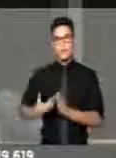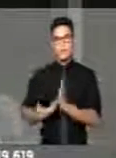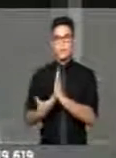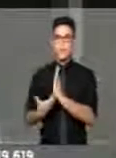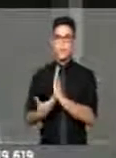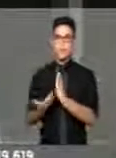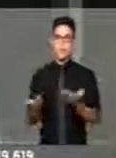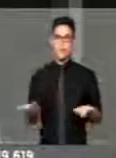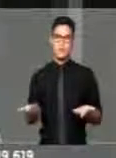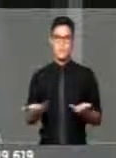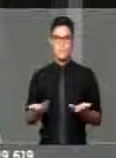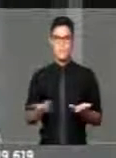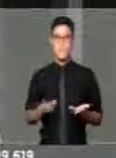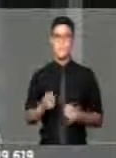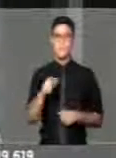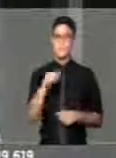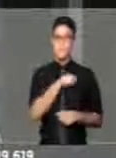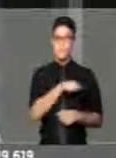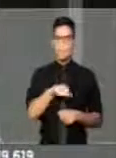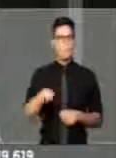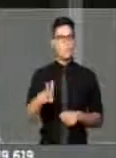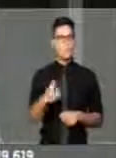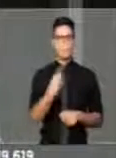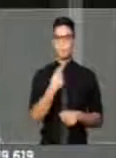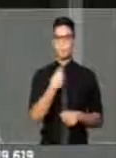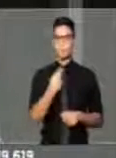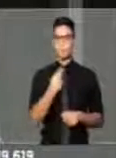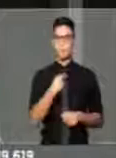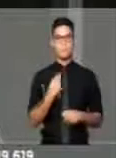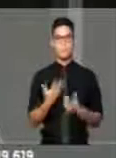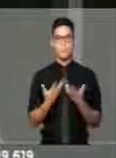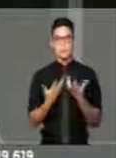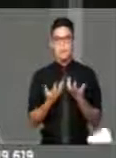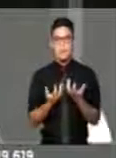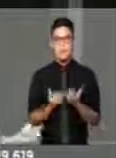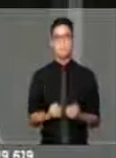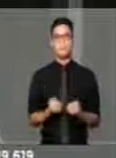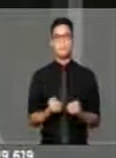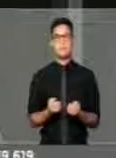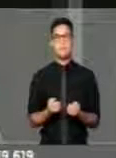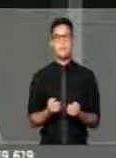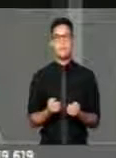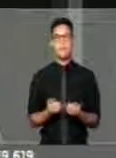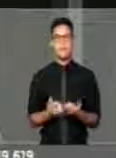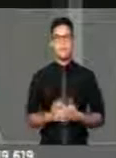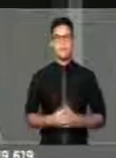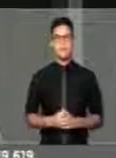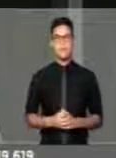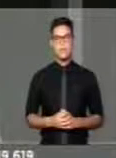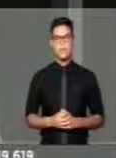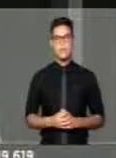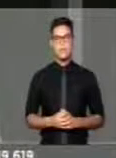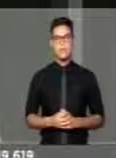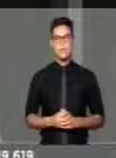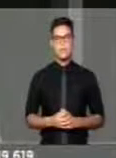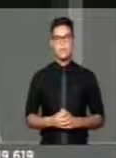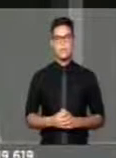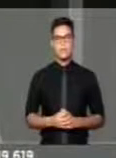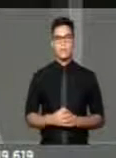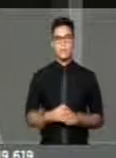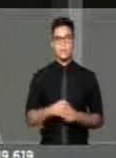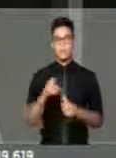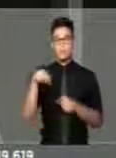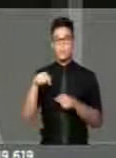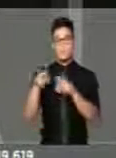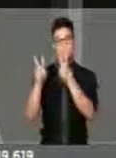Isso nós não podemos considerar natural. Sobre a